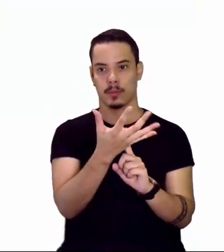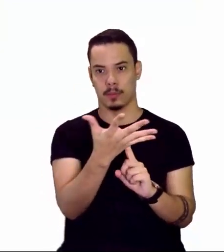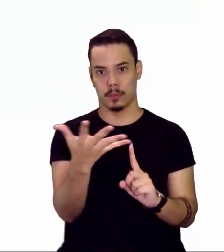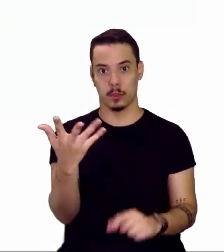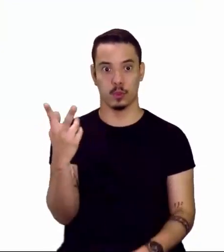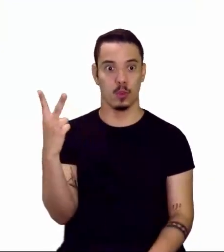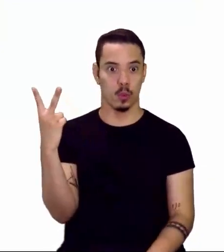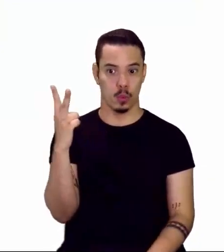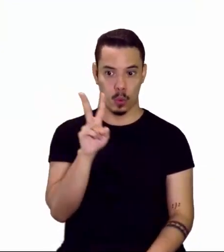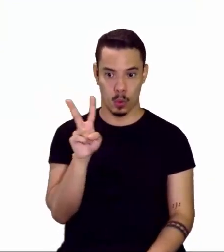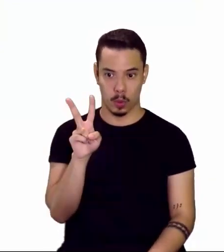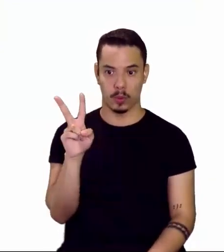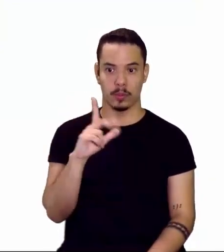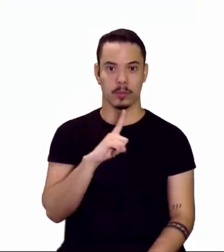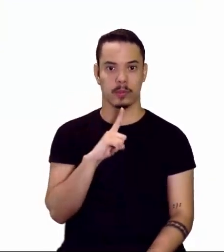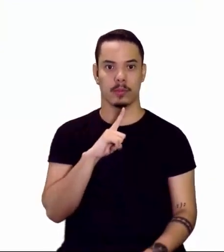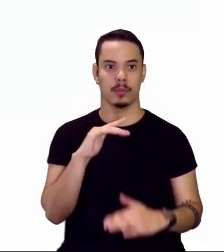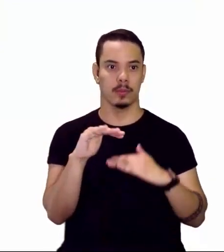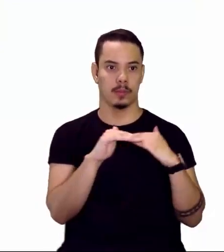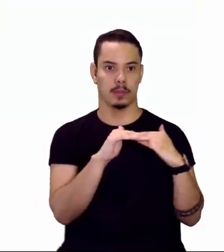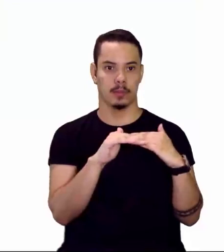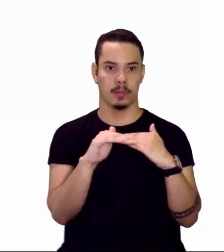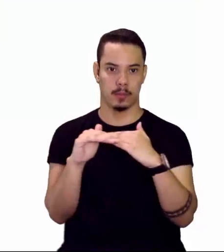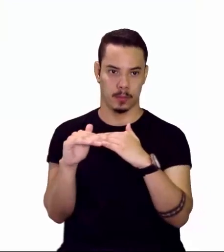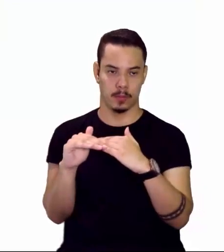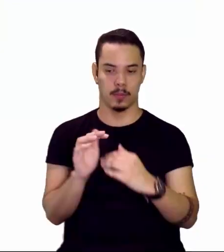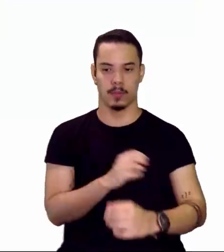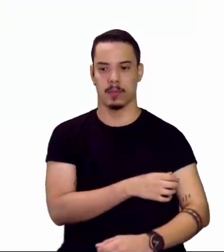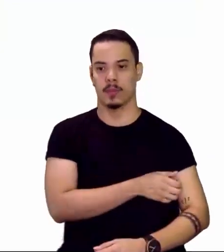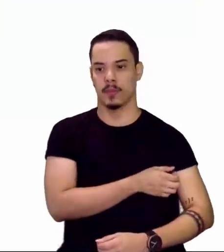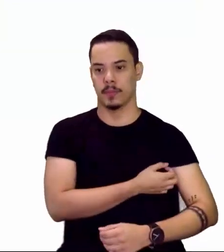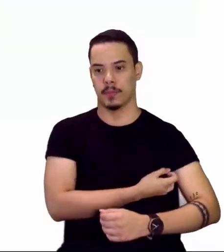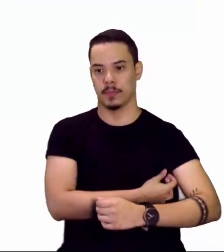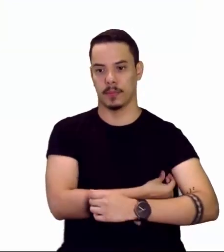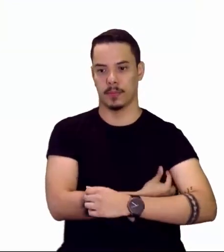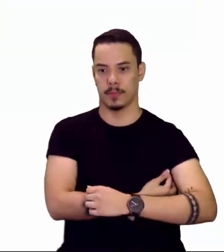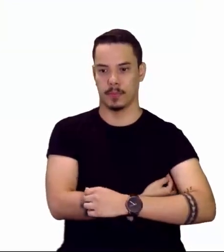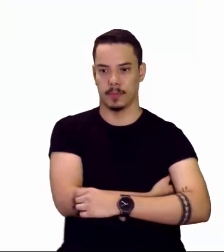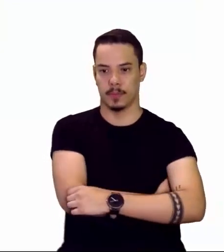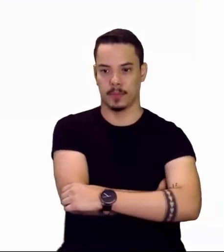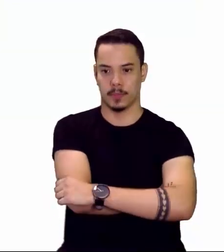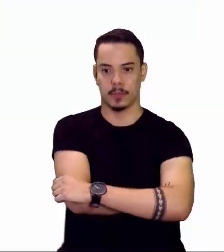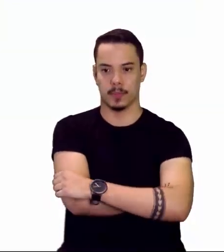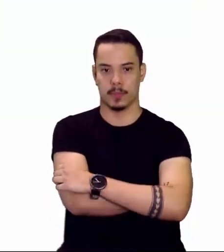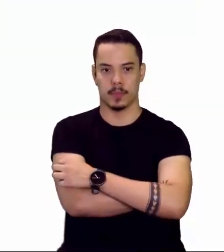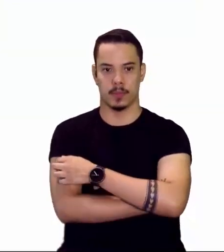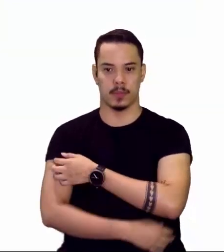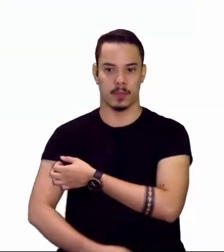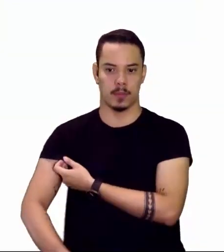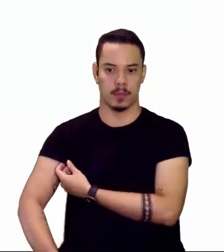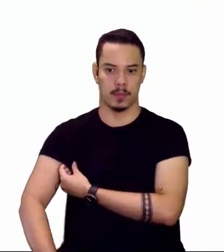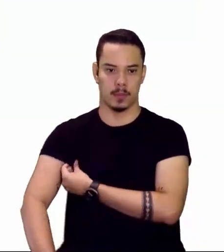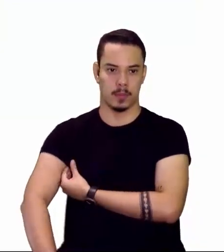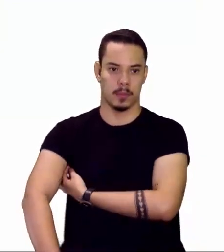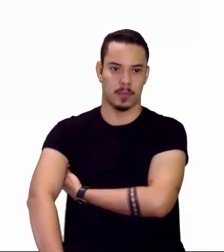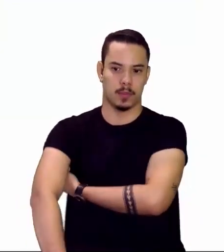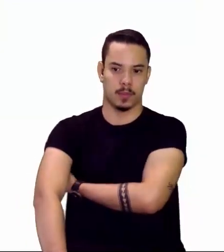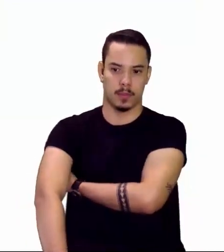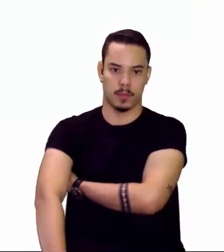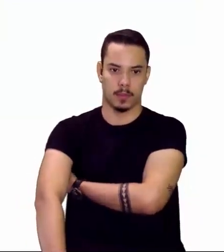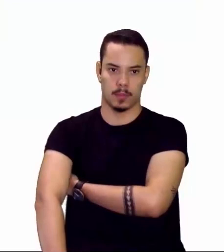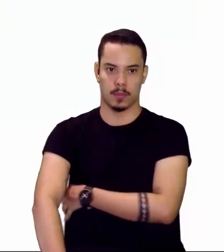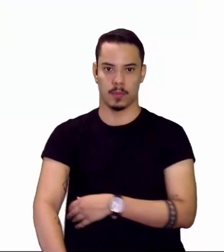2, fica estável e sobra 2 pares de elétrons. O enxofre também.